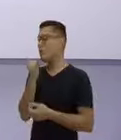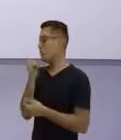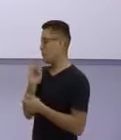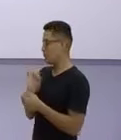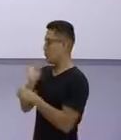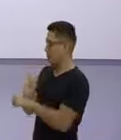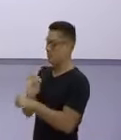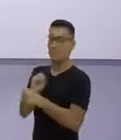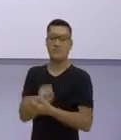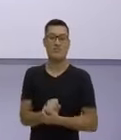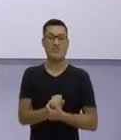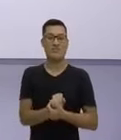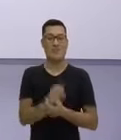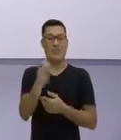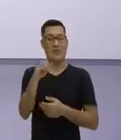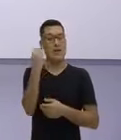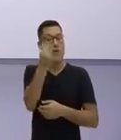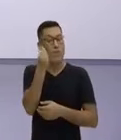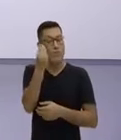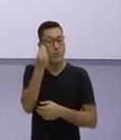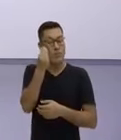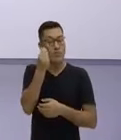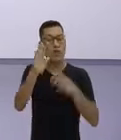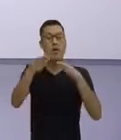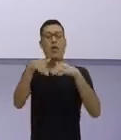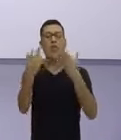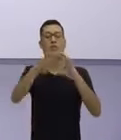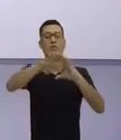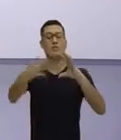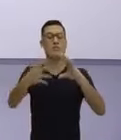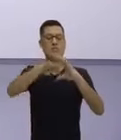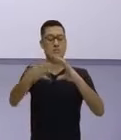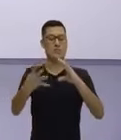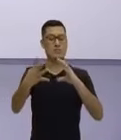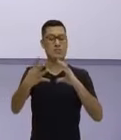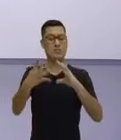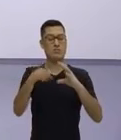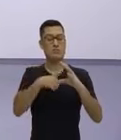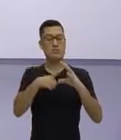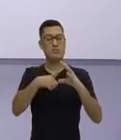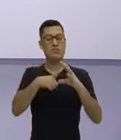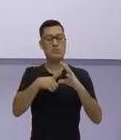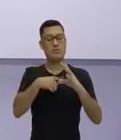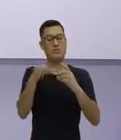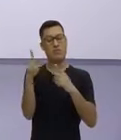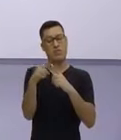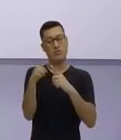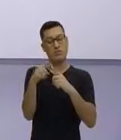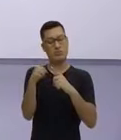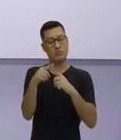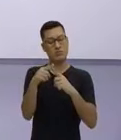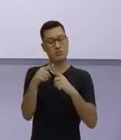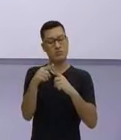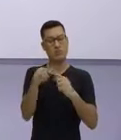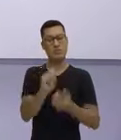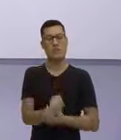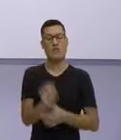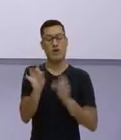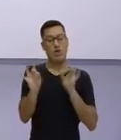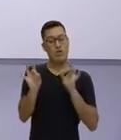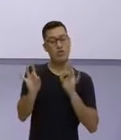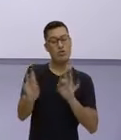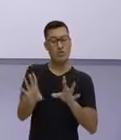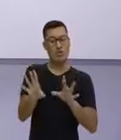essa primeira, por exemplo, você vai ter que observar qual a característica que ela possui, né, para ser uma função desse tipo. Tá, então só ficar ligadinho aí que o